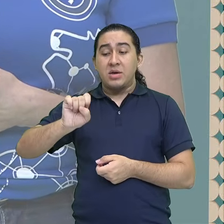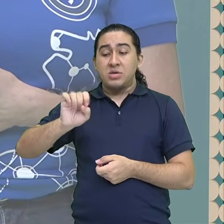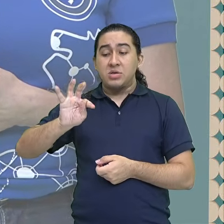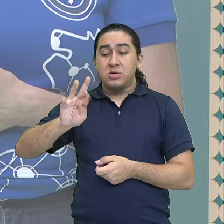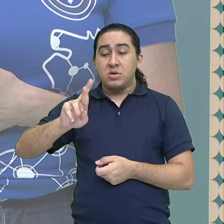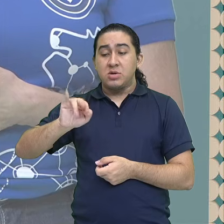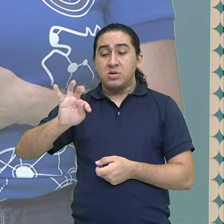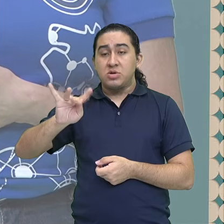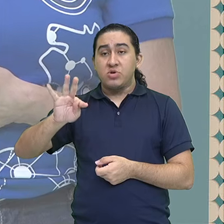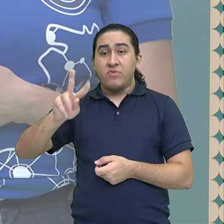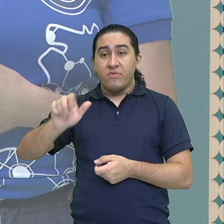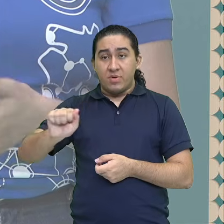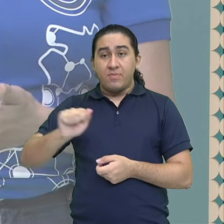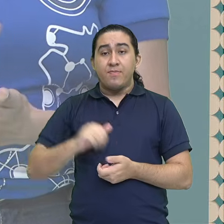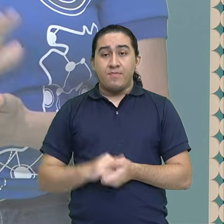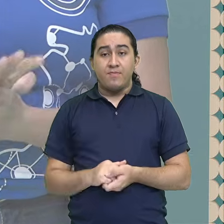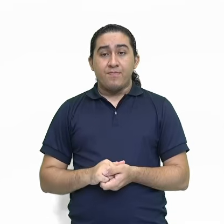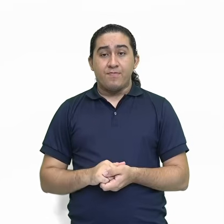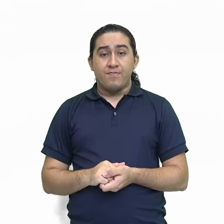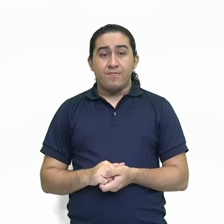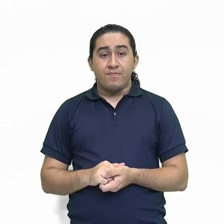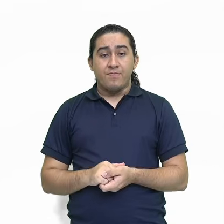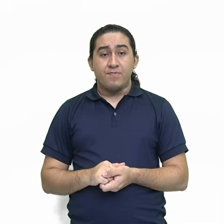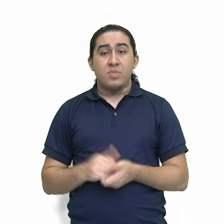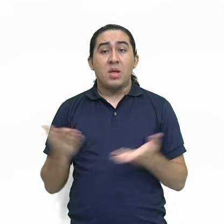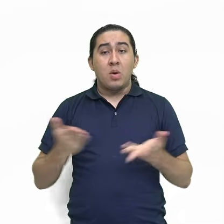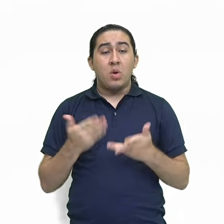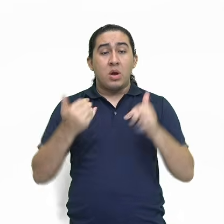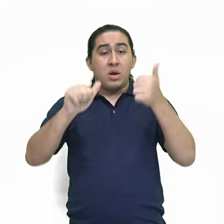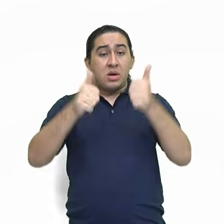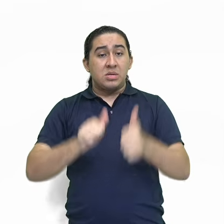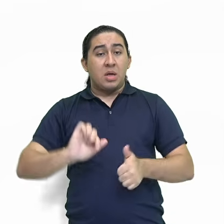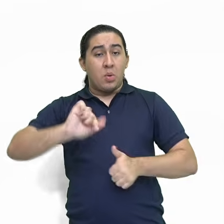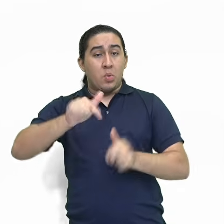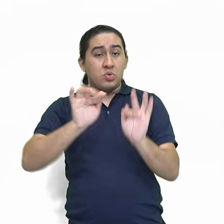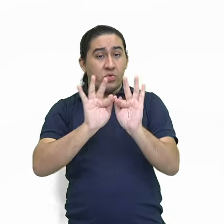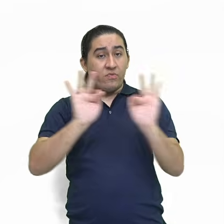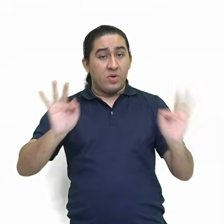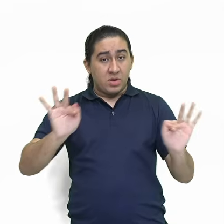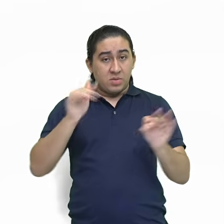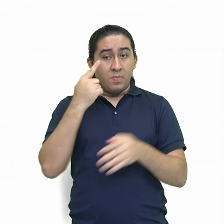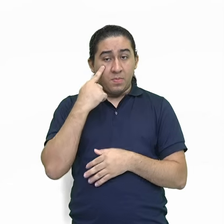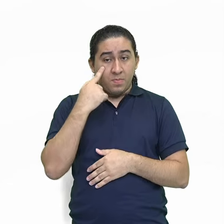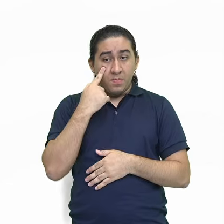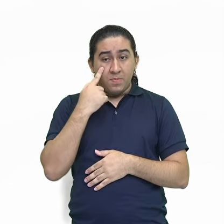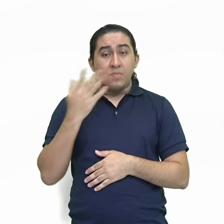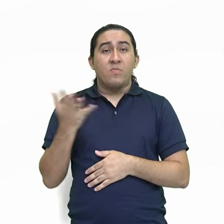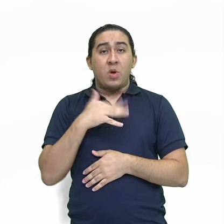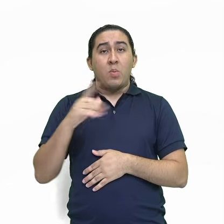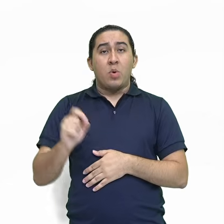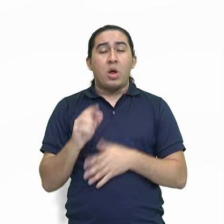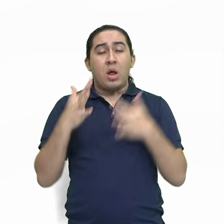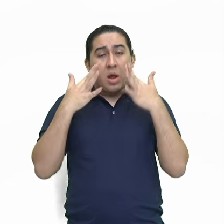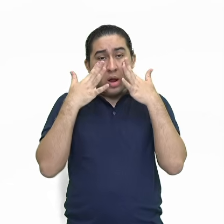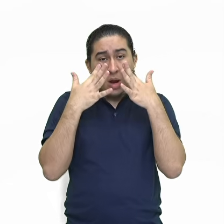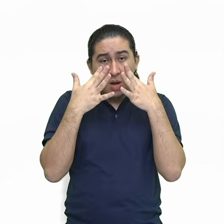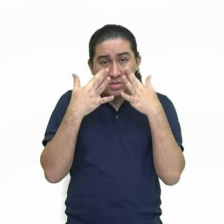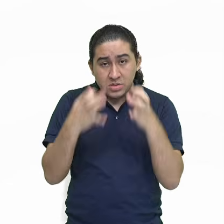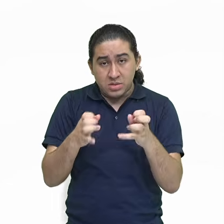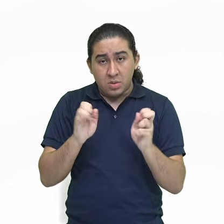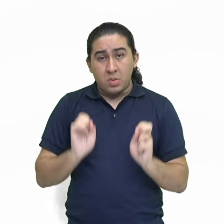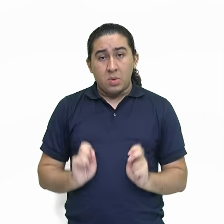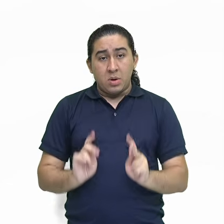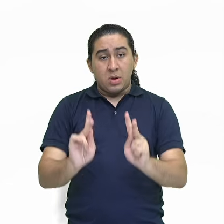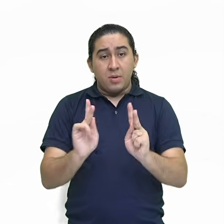restritiva. Aí vamos analisar aqui mais algumas frases e vamos prestar